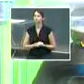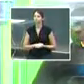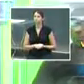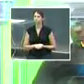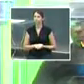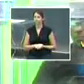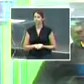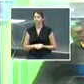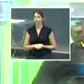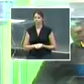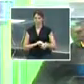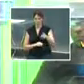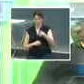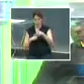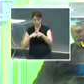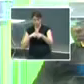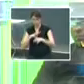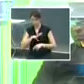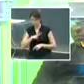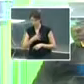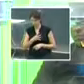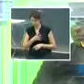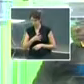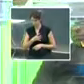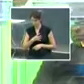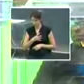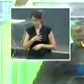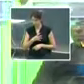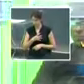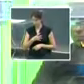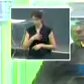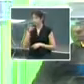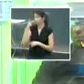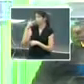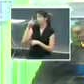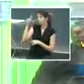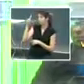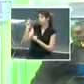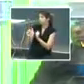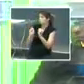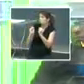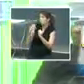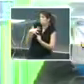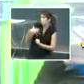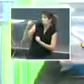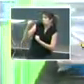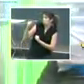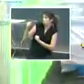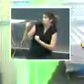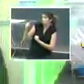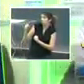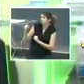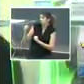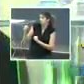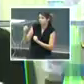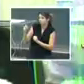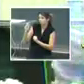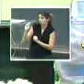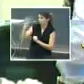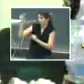Será que você vai ter coragem de dizer para Deus: pode pegar de volta, Senhor?